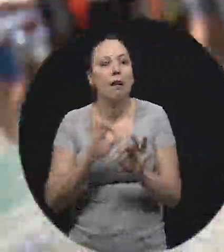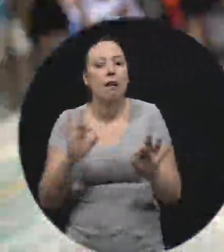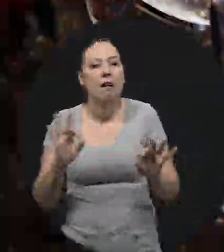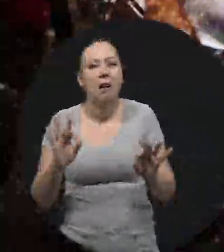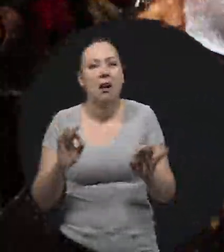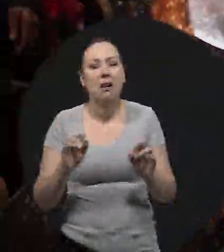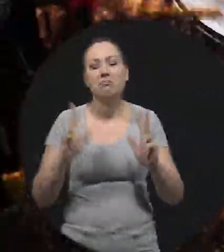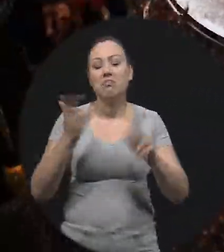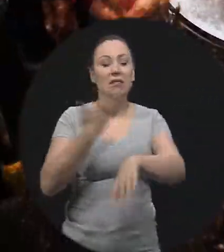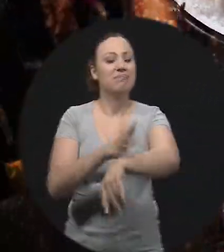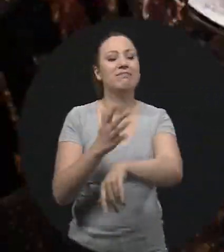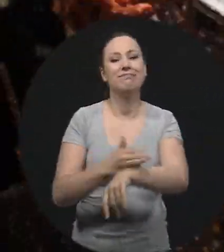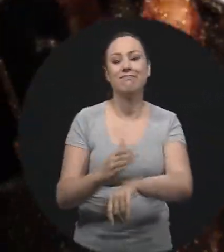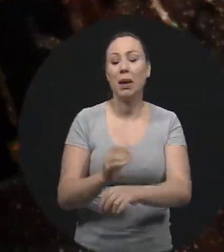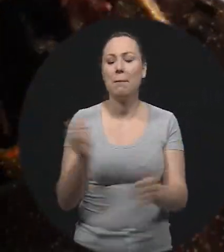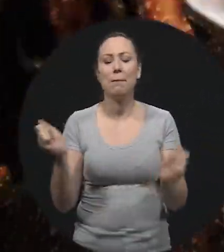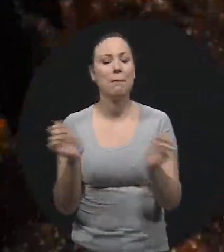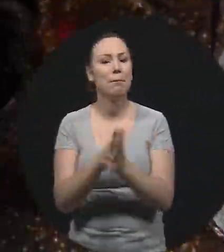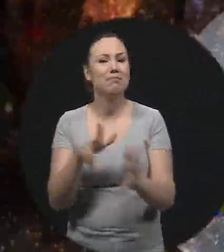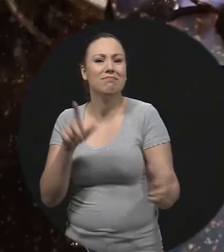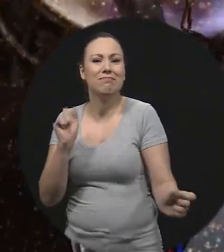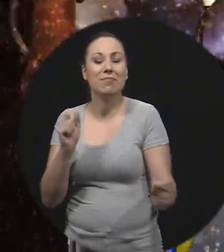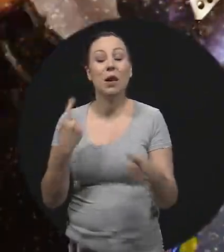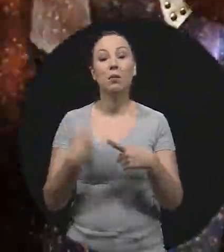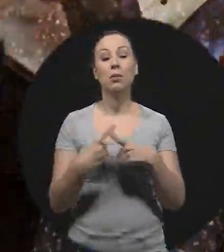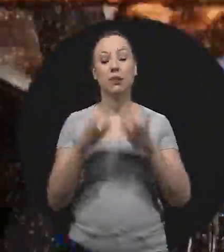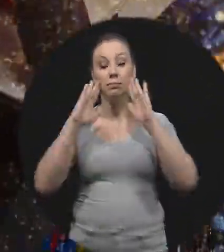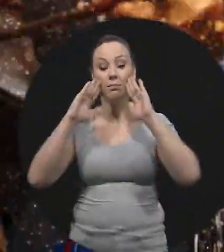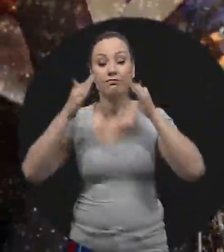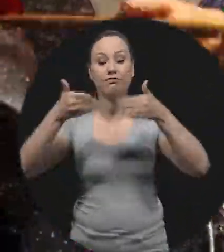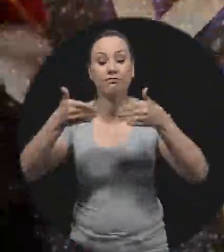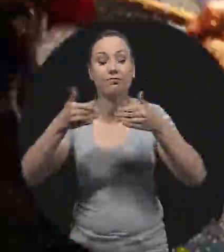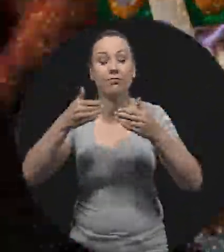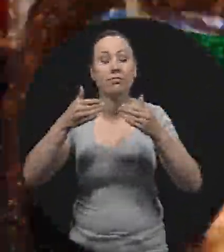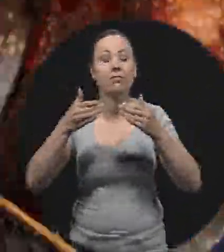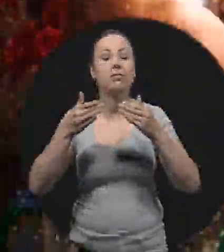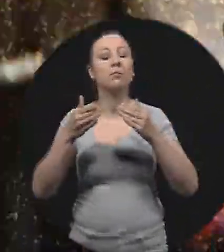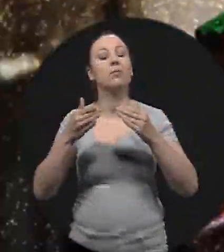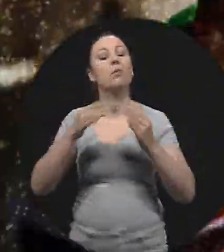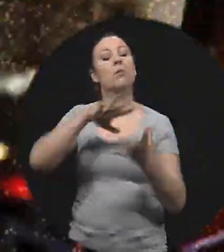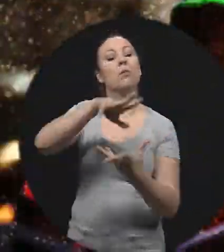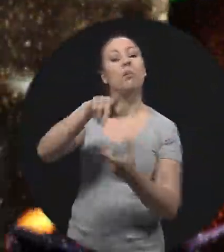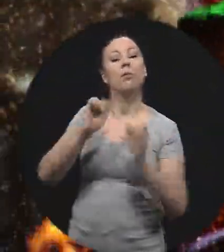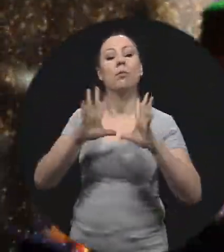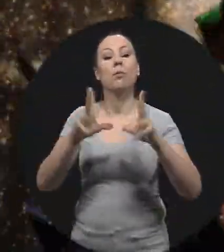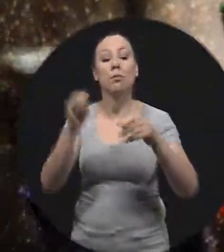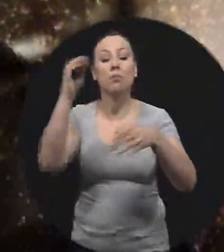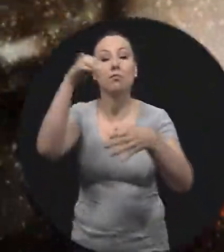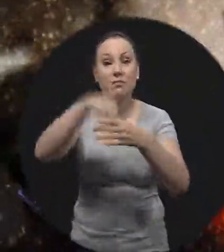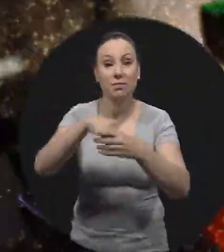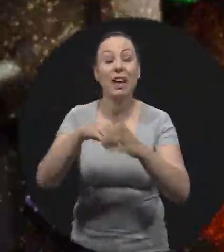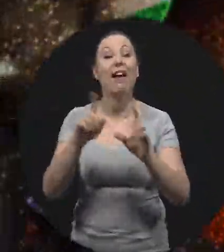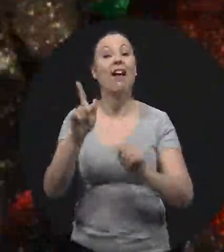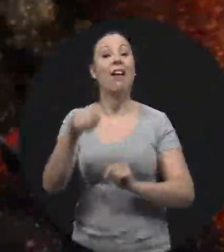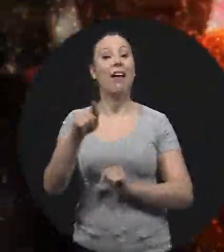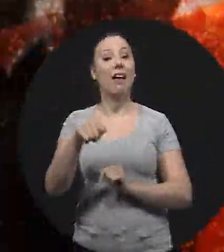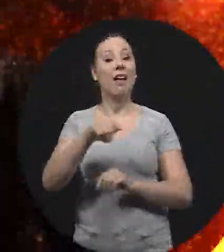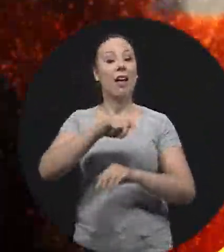e foi muito bom, o primeiro ensaio foi maravilhoso, porque o foco do Todo Mundo Cabe no